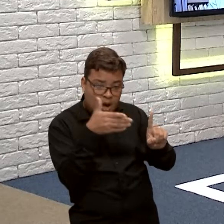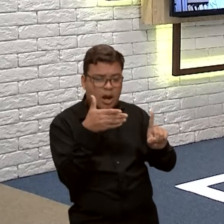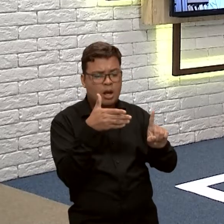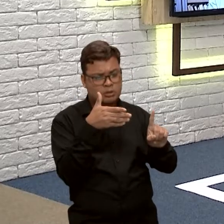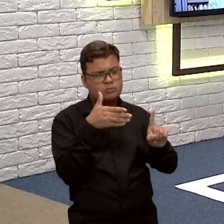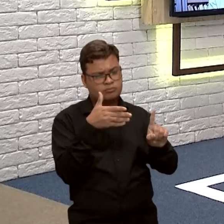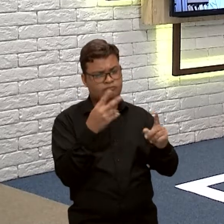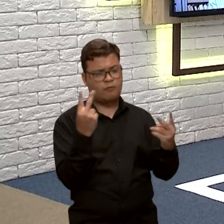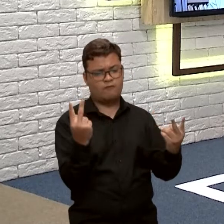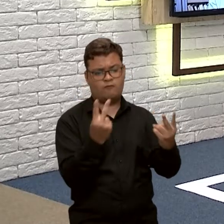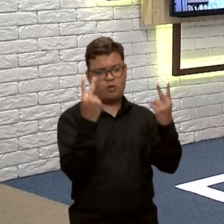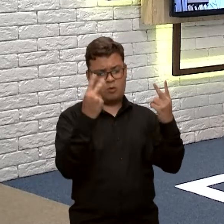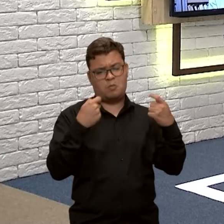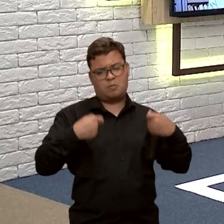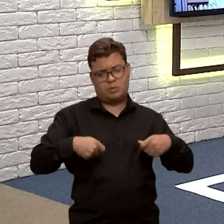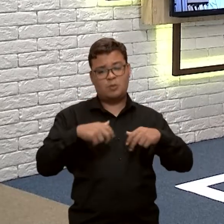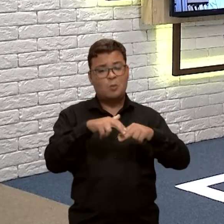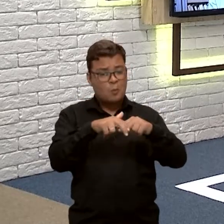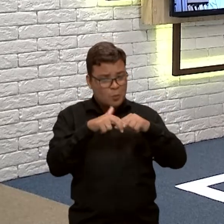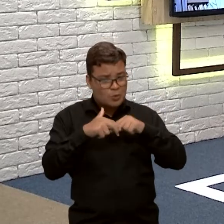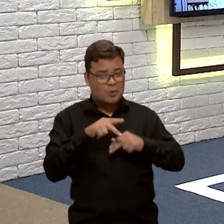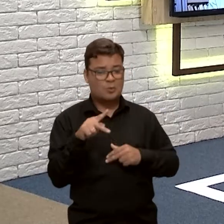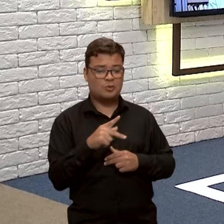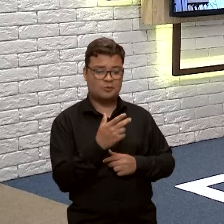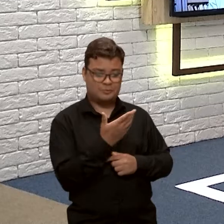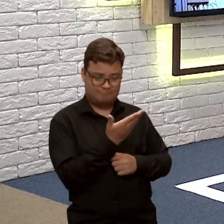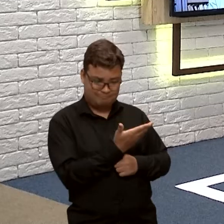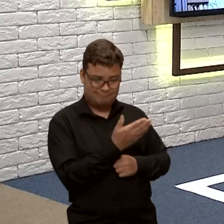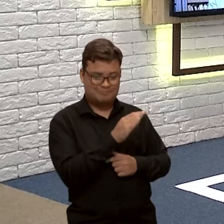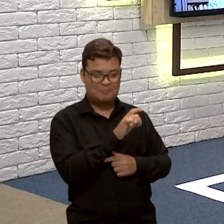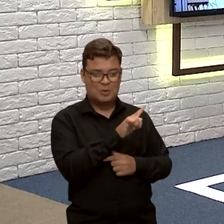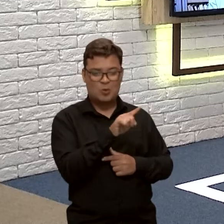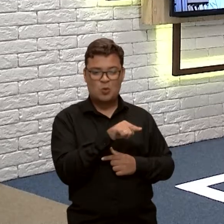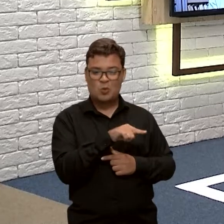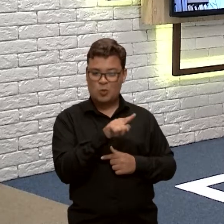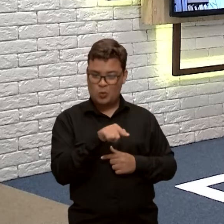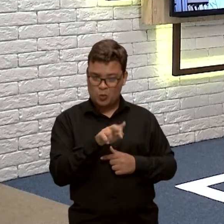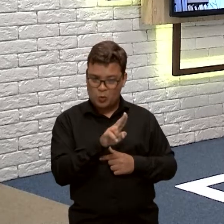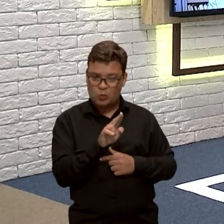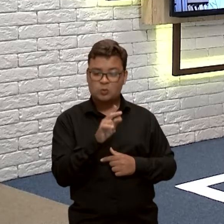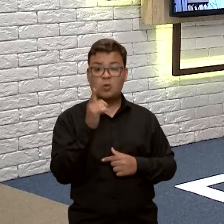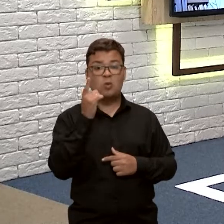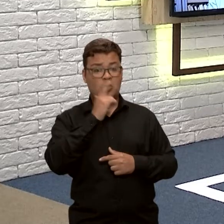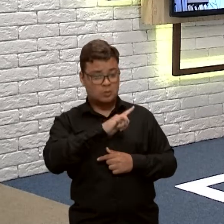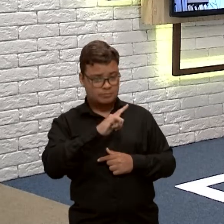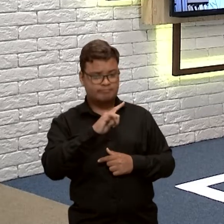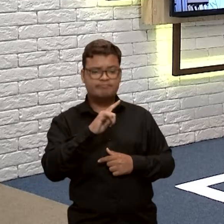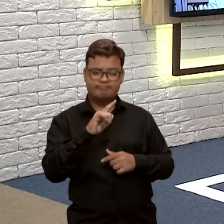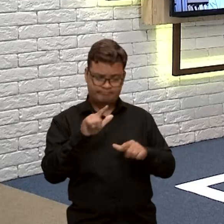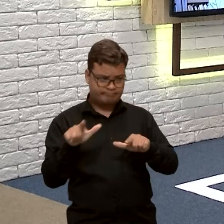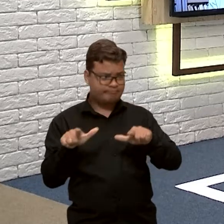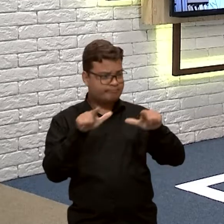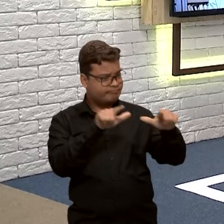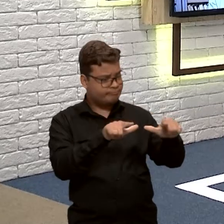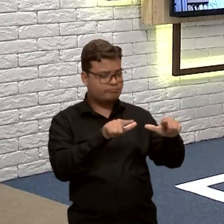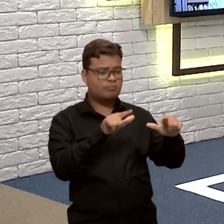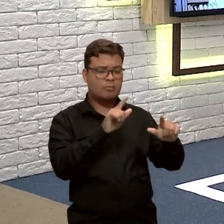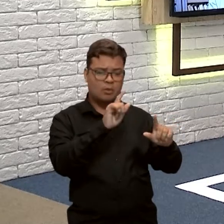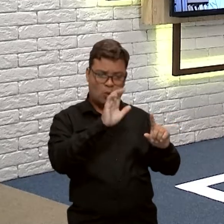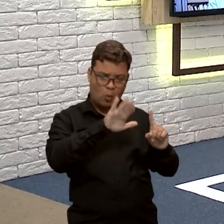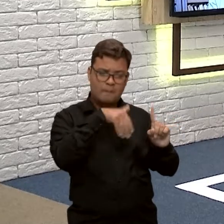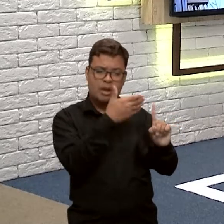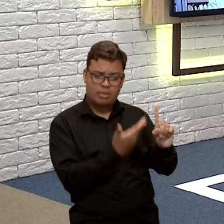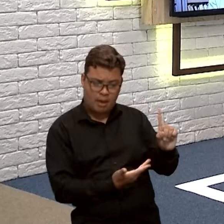que o professor Beluso foi uma dessas pessoas homenageadas, né, por uma iniciativa da FACE,